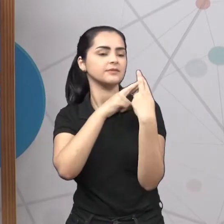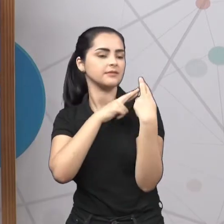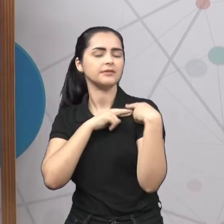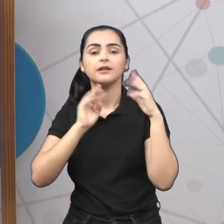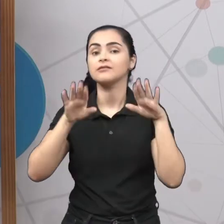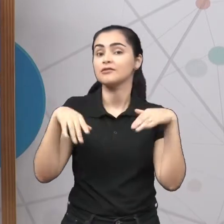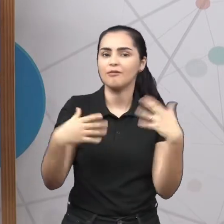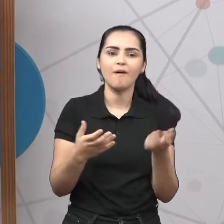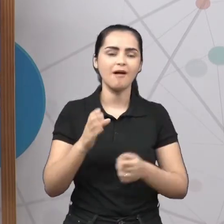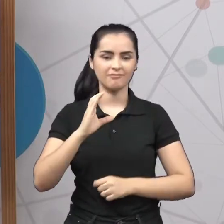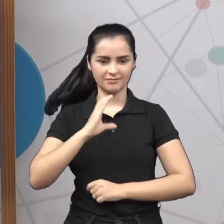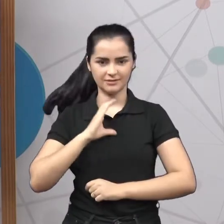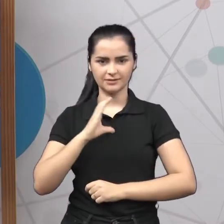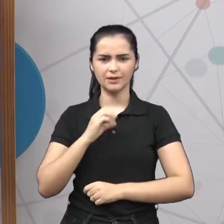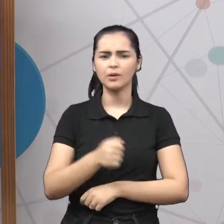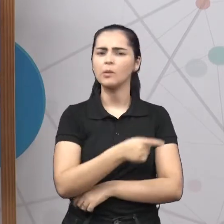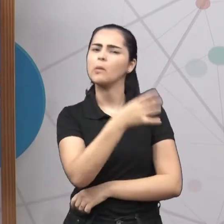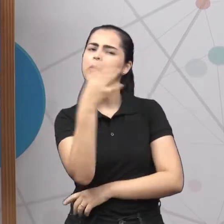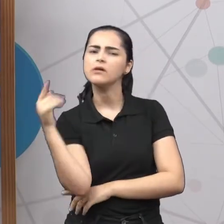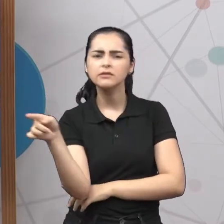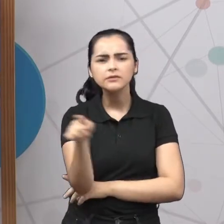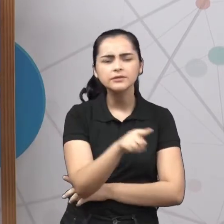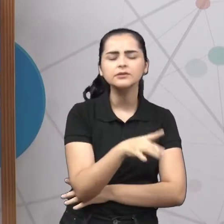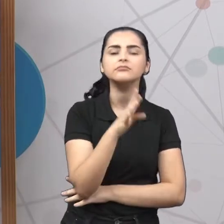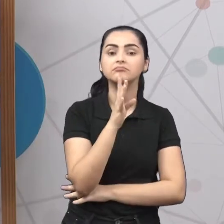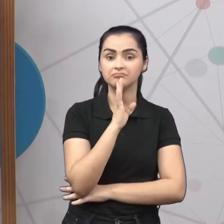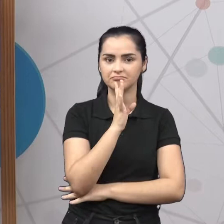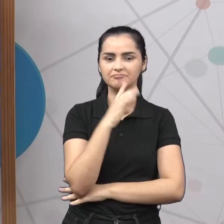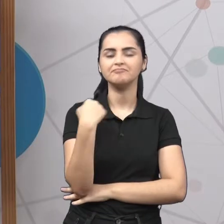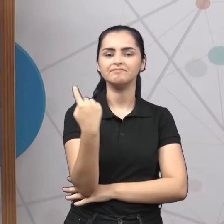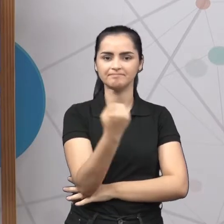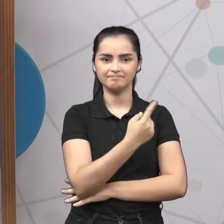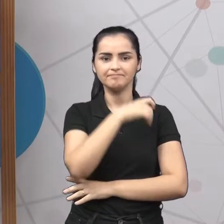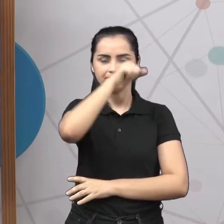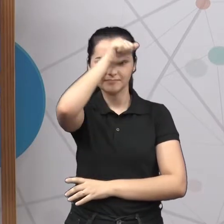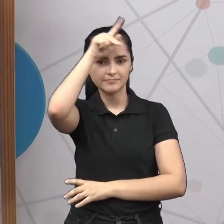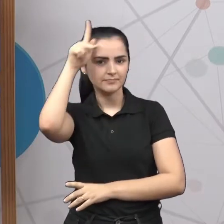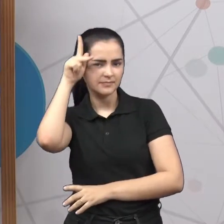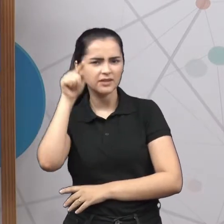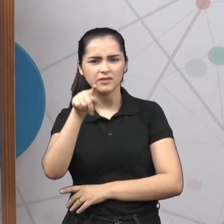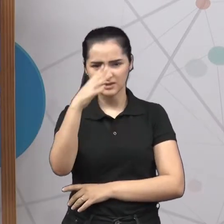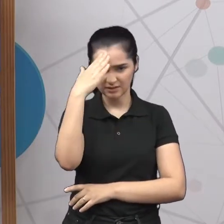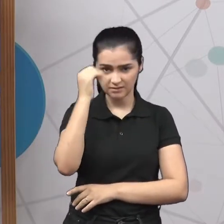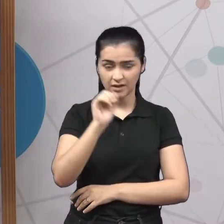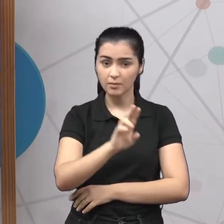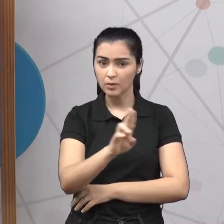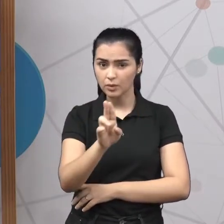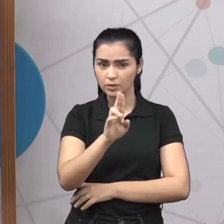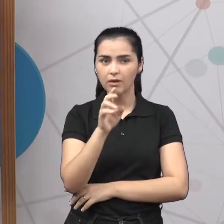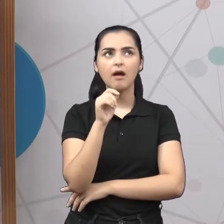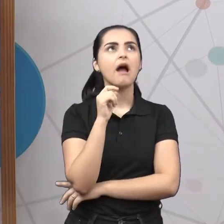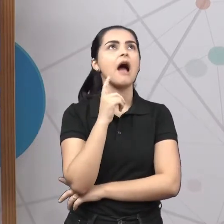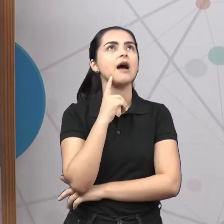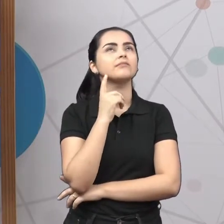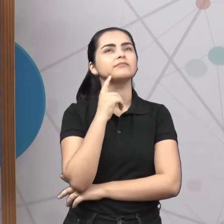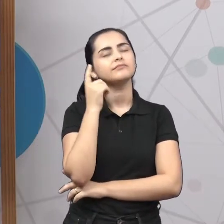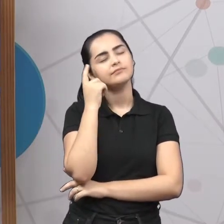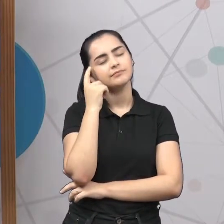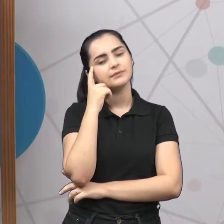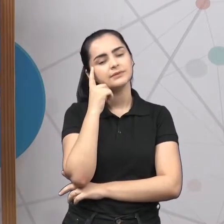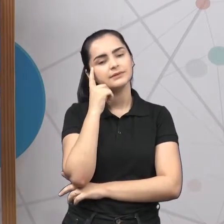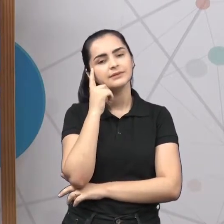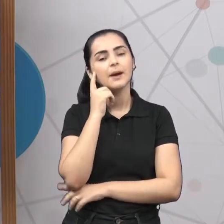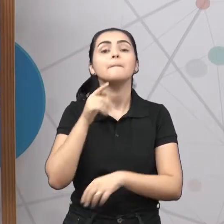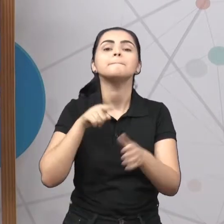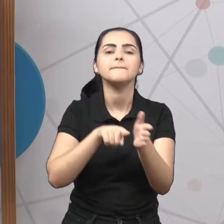ó. Quantos aqui já conheciam a nossa prefeita? Quantos aí sabem o nome? Ai, eu não lembro. Corre aí com a